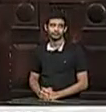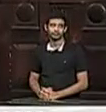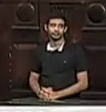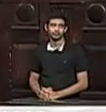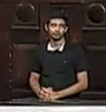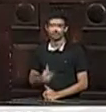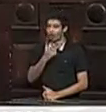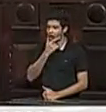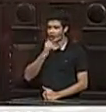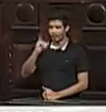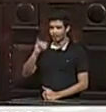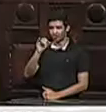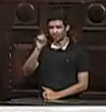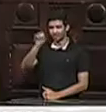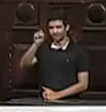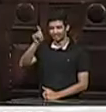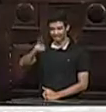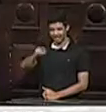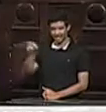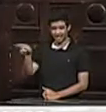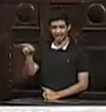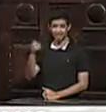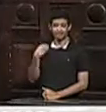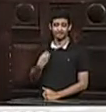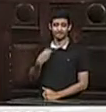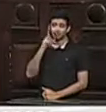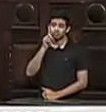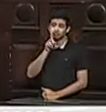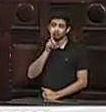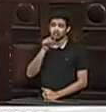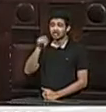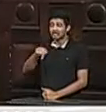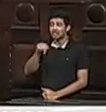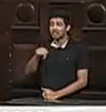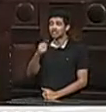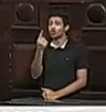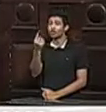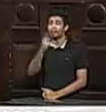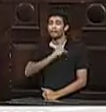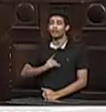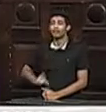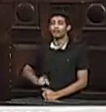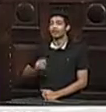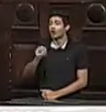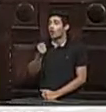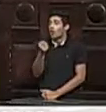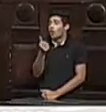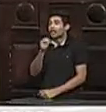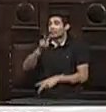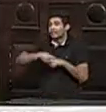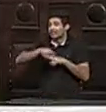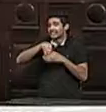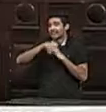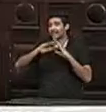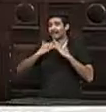Marins, está nos Estados Unidos, o aqui quase que em prisão domiciliar. Então, eu não sei.